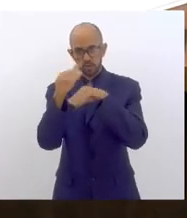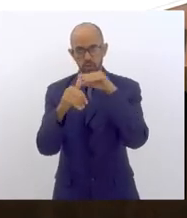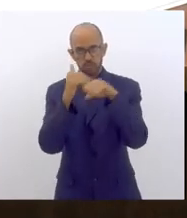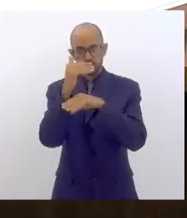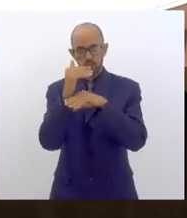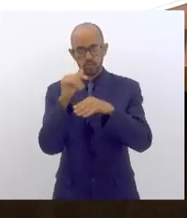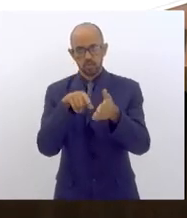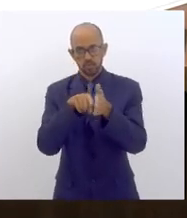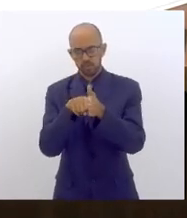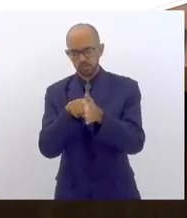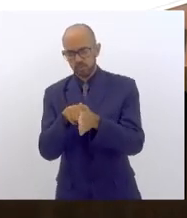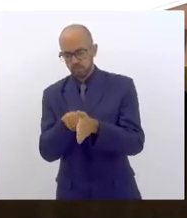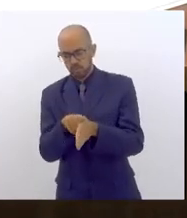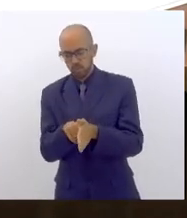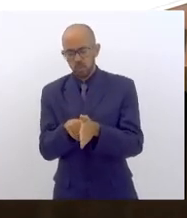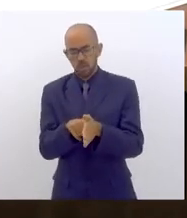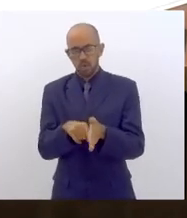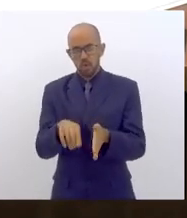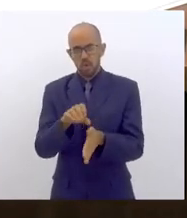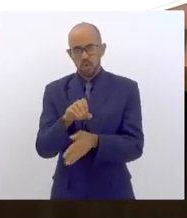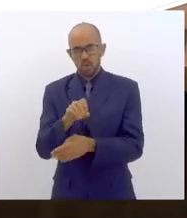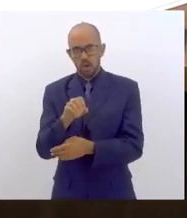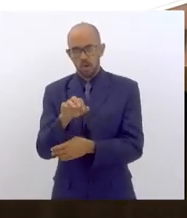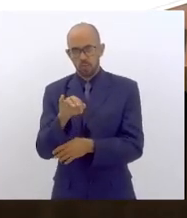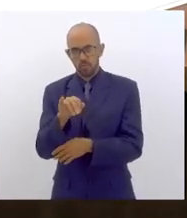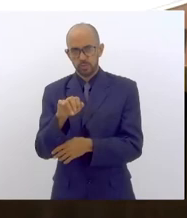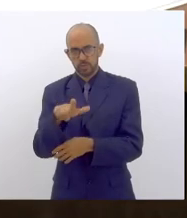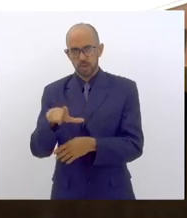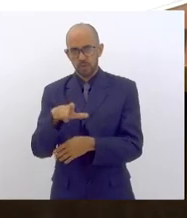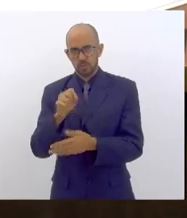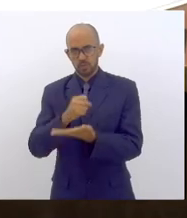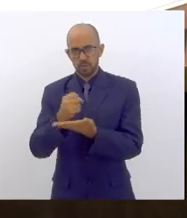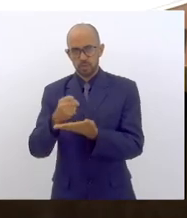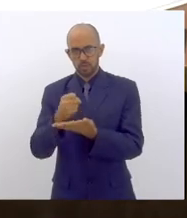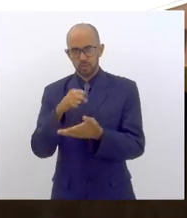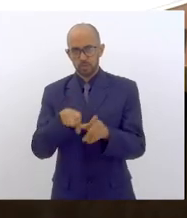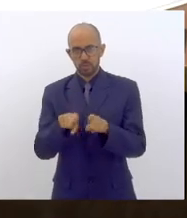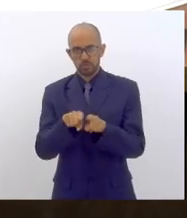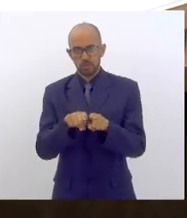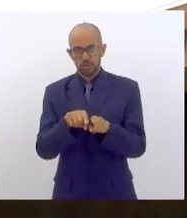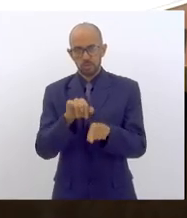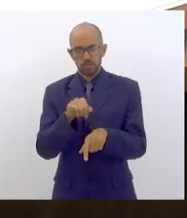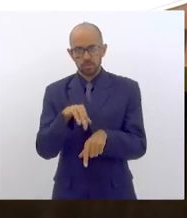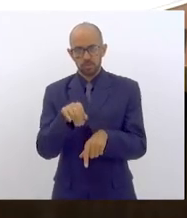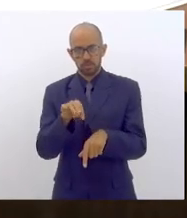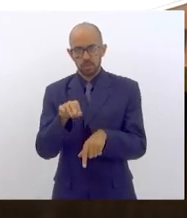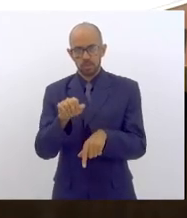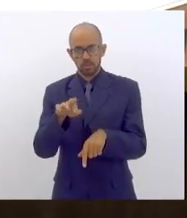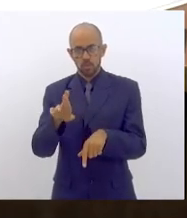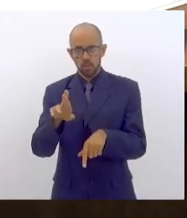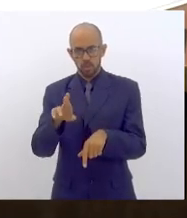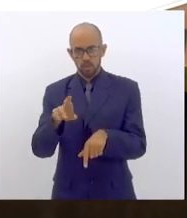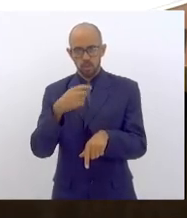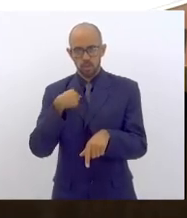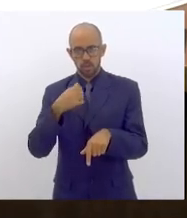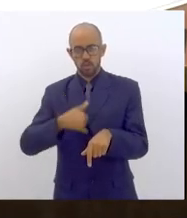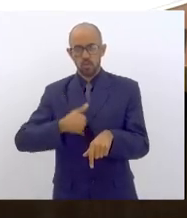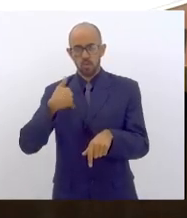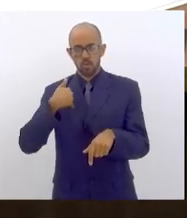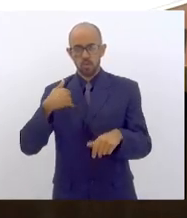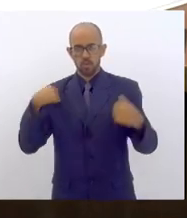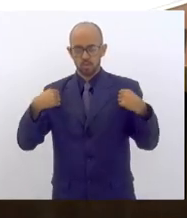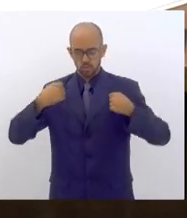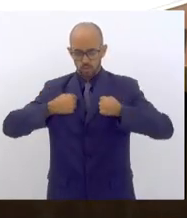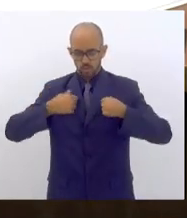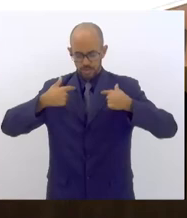investigador, ao oficial de cartório e ao inspetor da Polícia Civil. Então, com muito orgulho, carrego essa